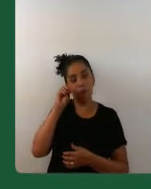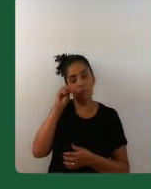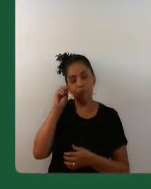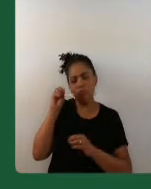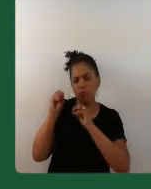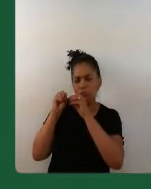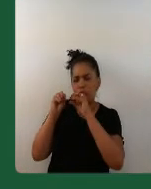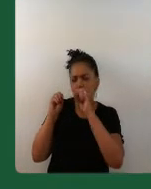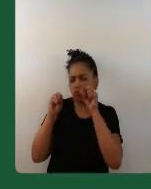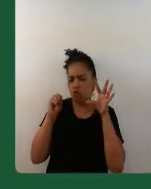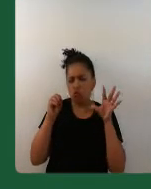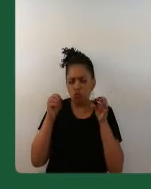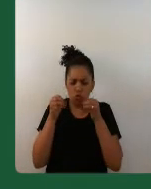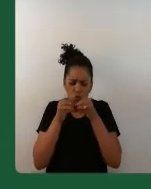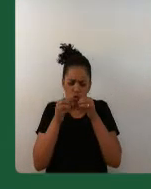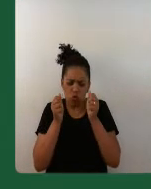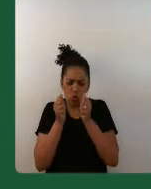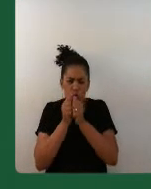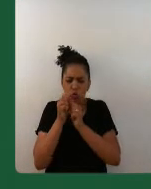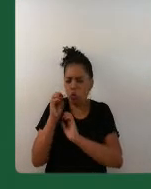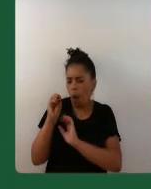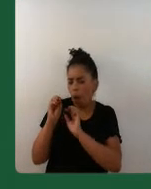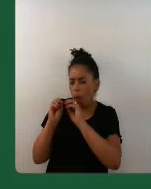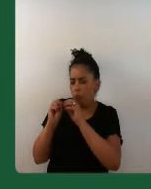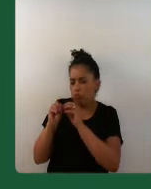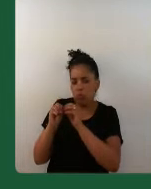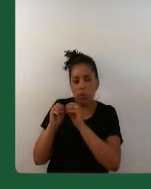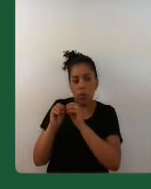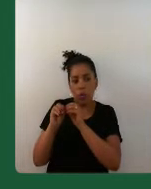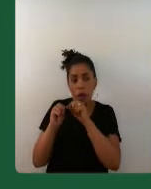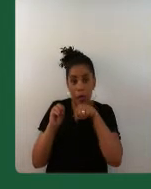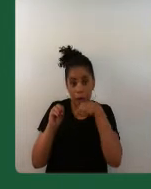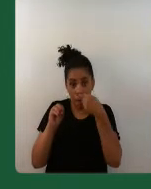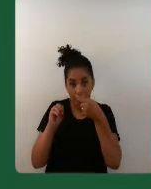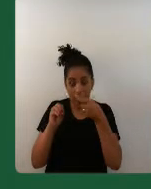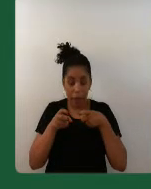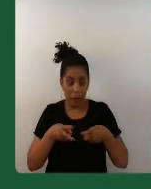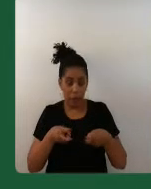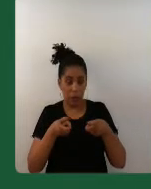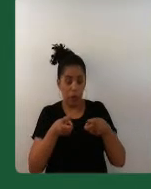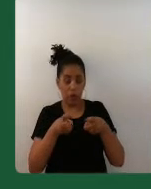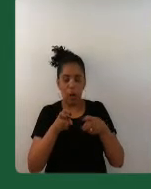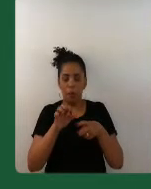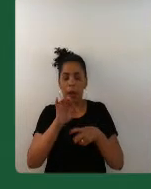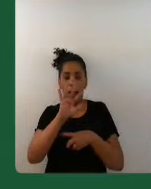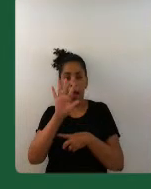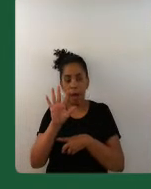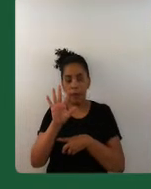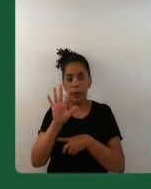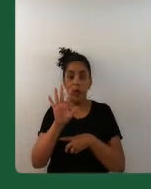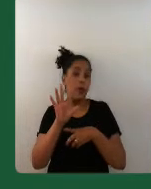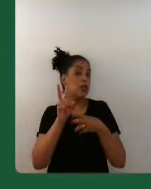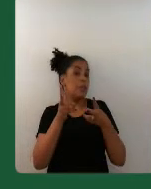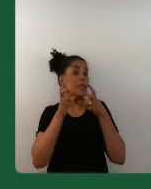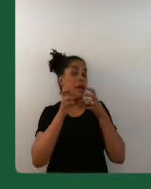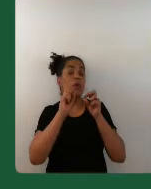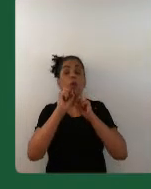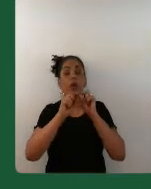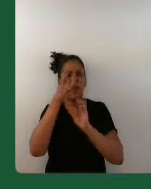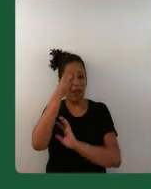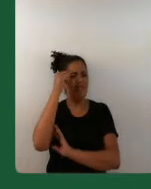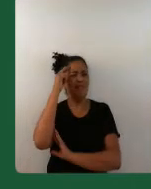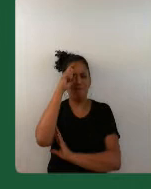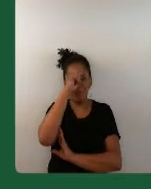outro caso, só para demonstrar a dificuldade que é desses pacientes para